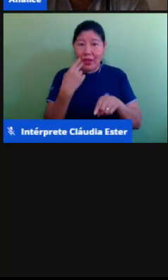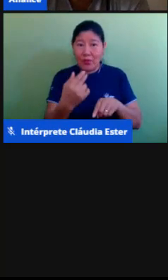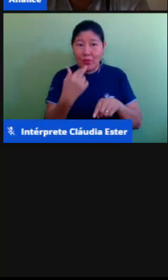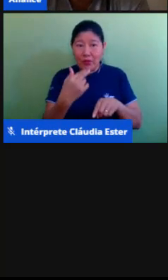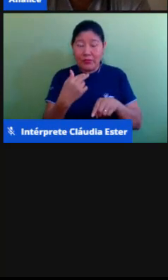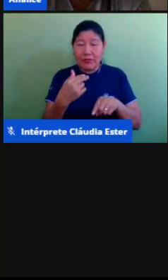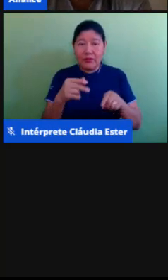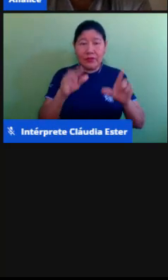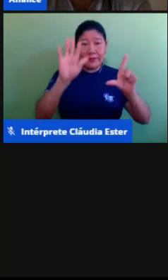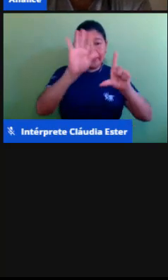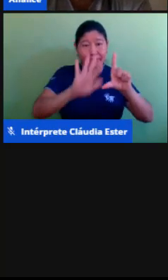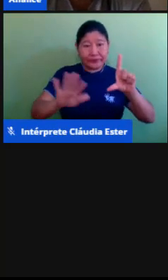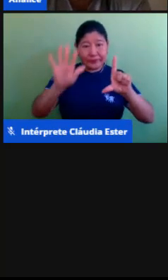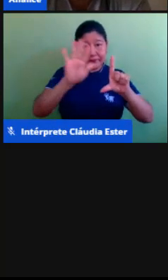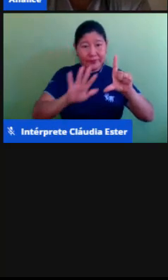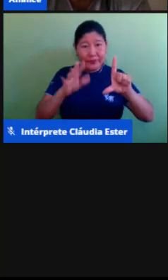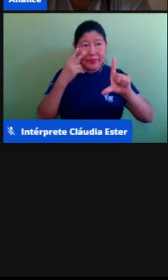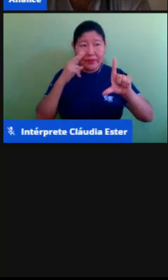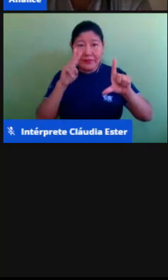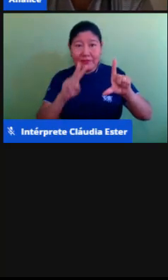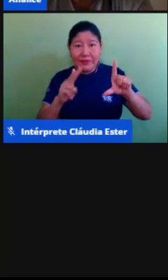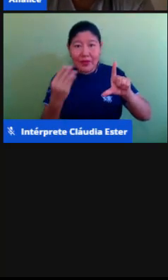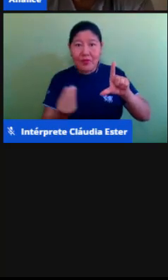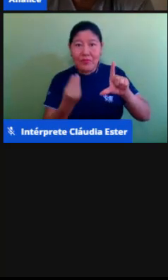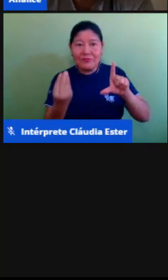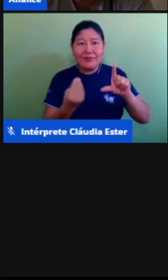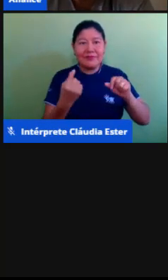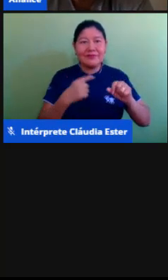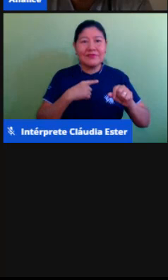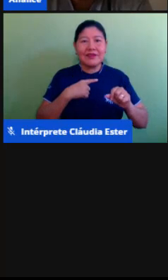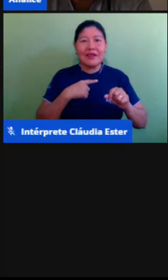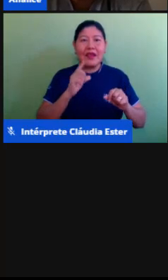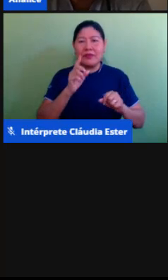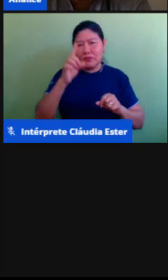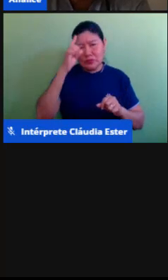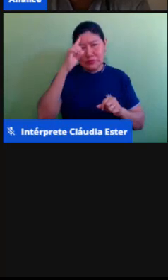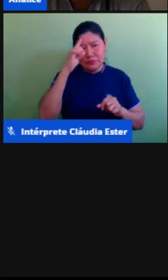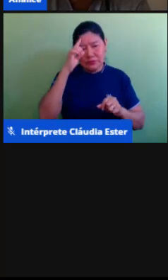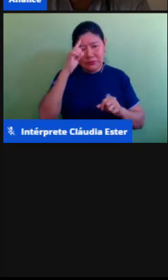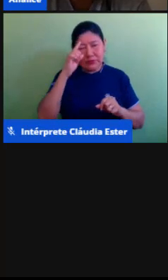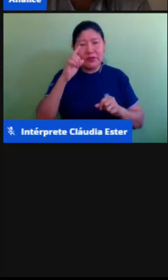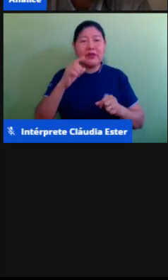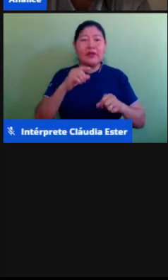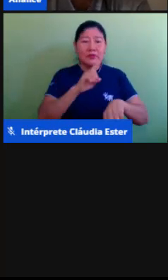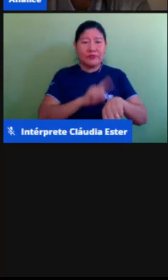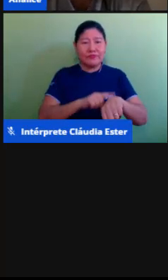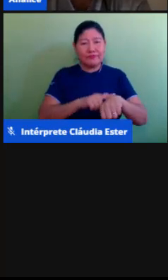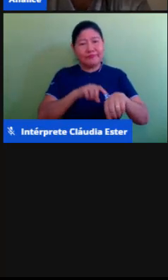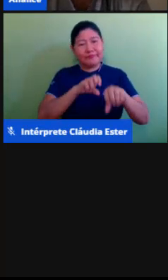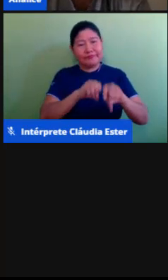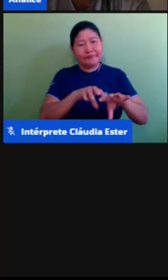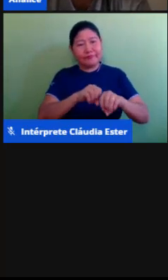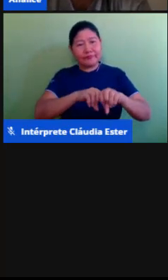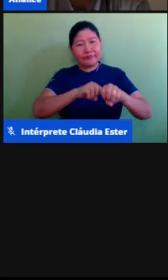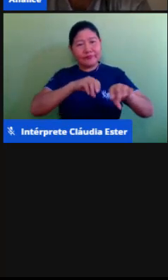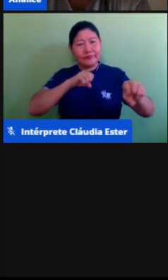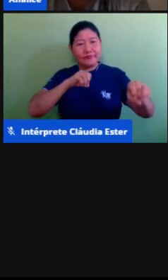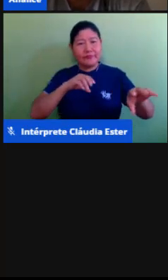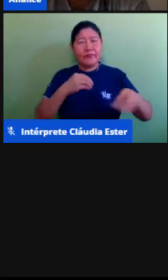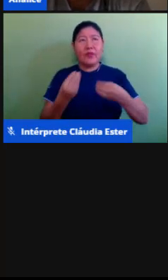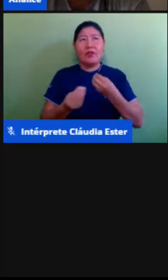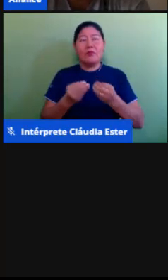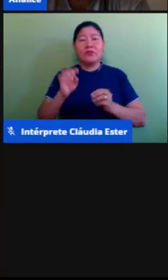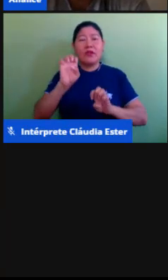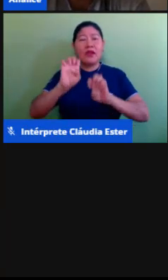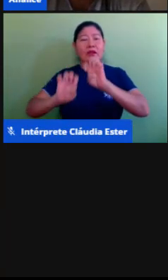para vocês verem como que ajuda vocês no trabalho aí no dia a dia dessa forma remota. Então, assim, como que está estruturada